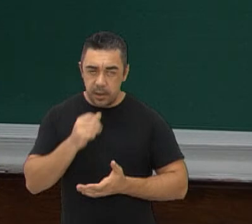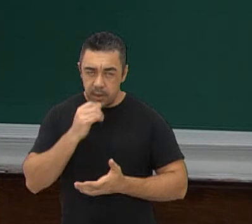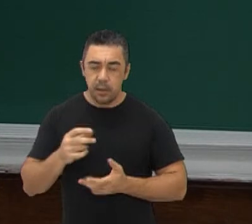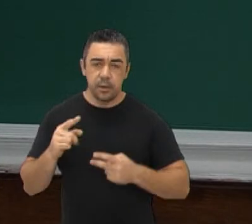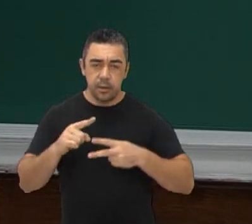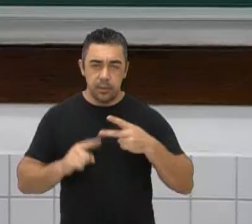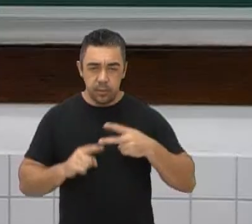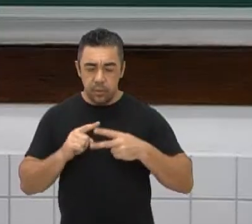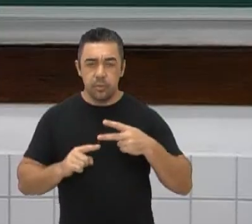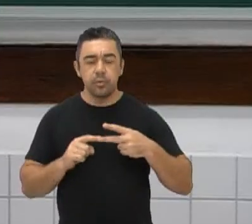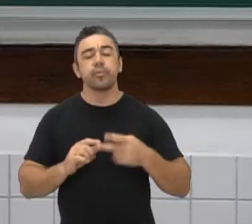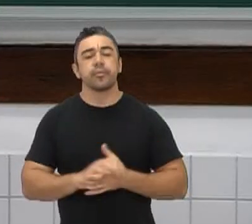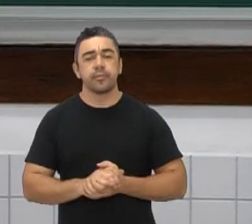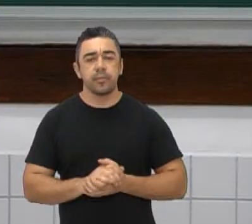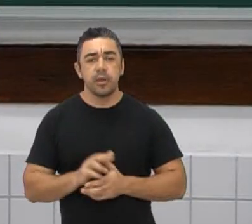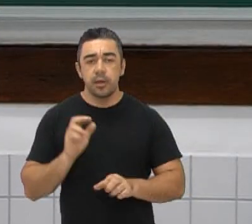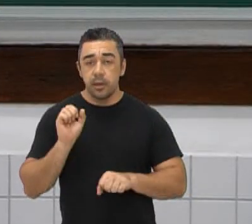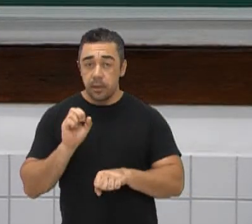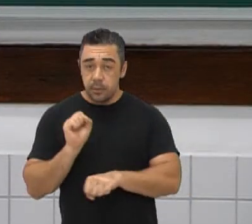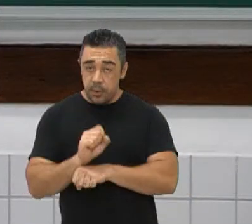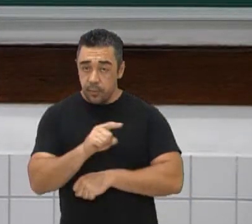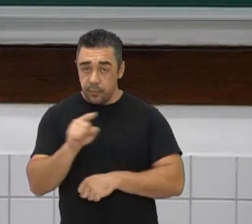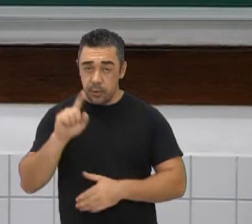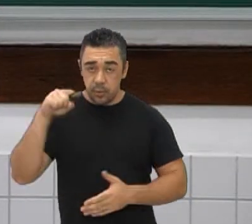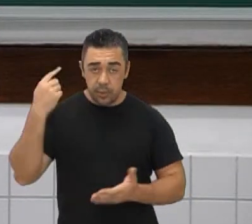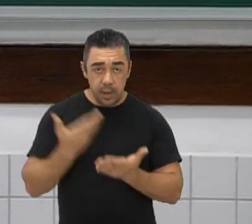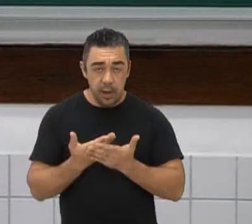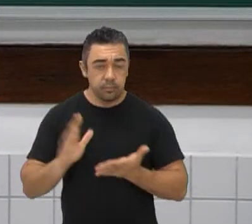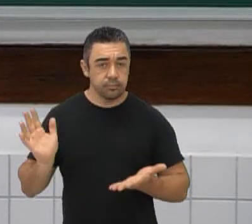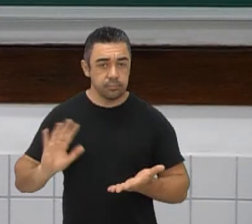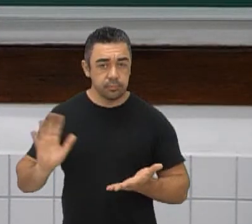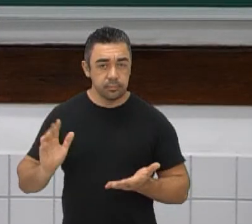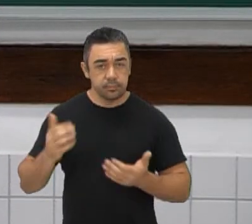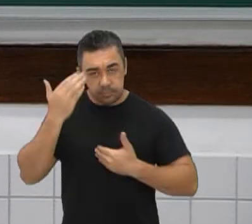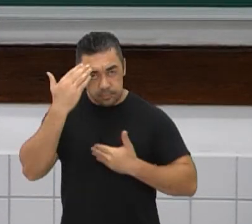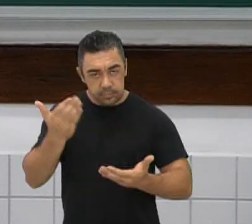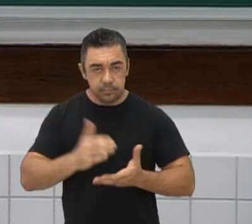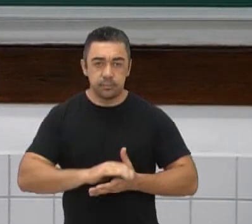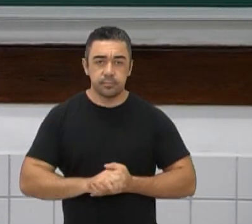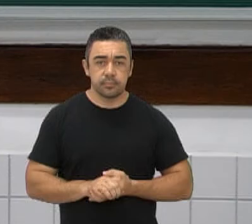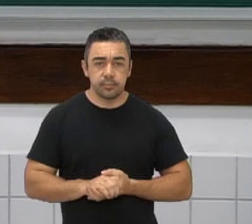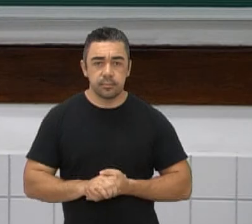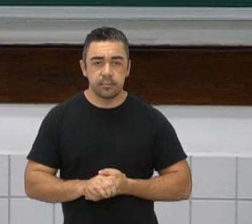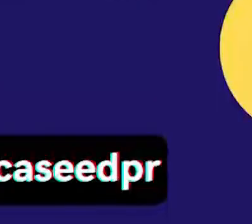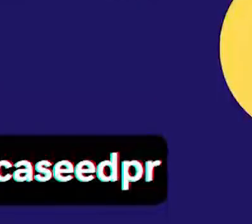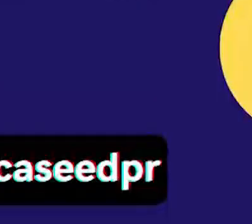ígnea e aquosa. Espero vocês numa próxima aula. Até breve e muito obrigada.